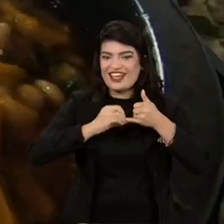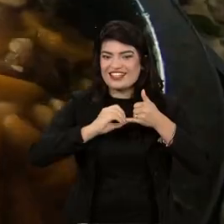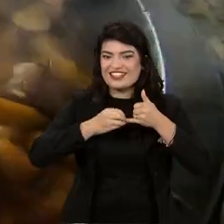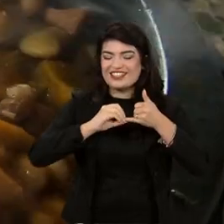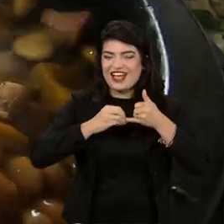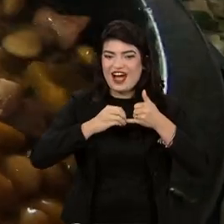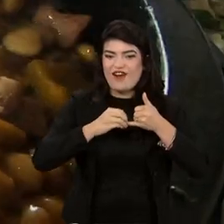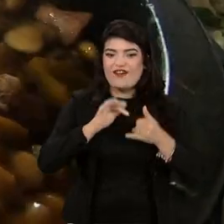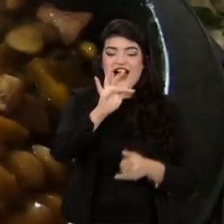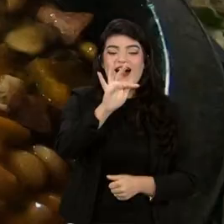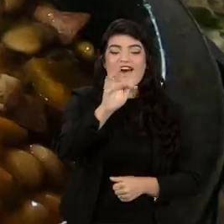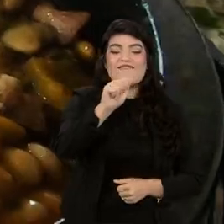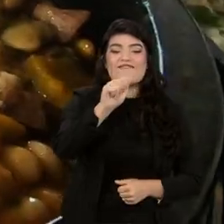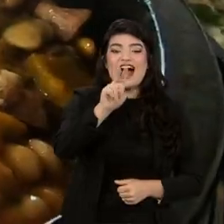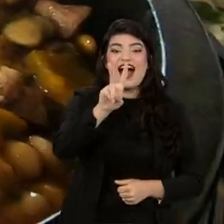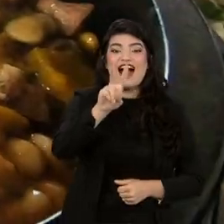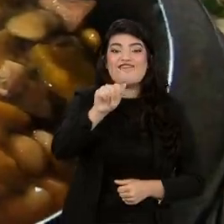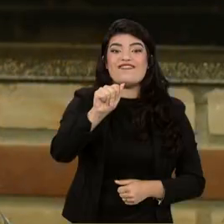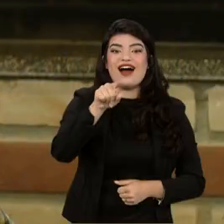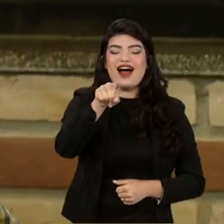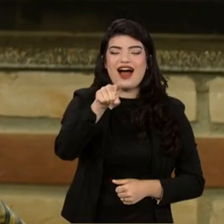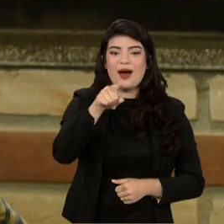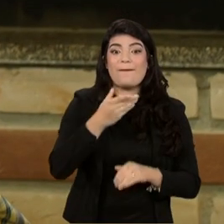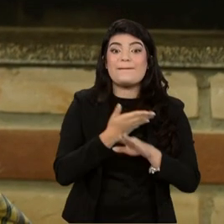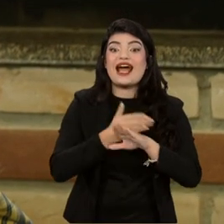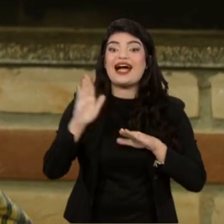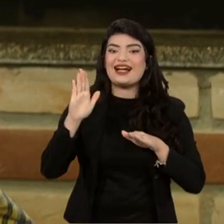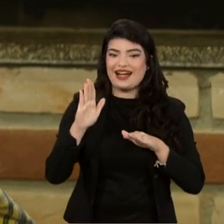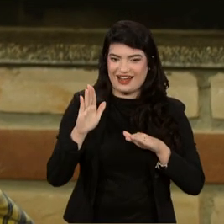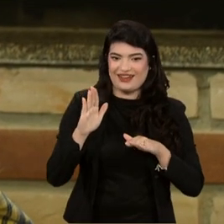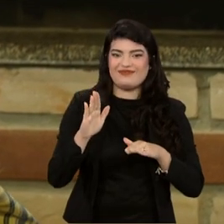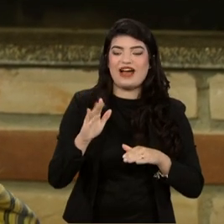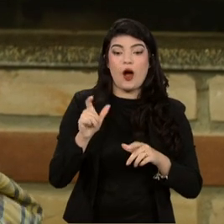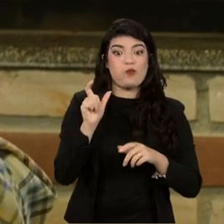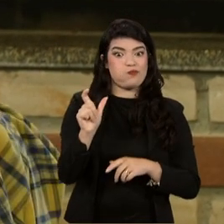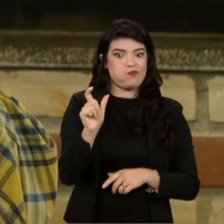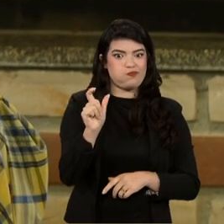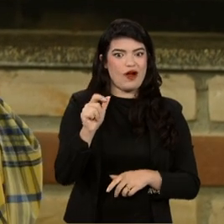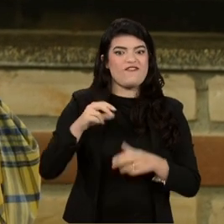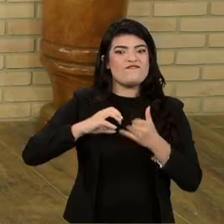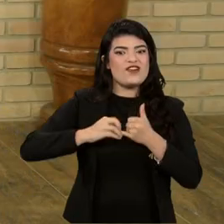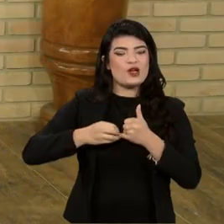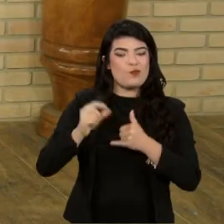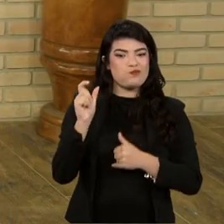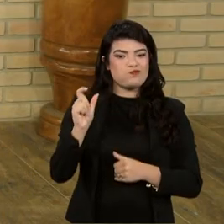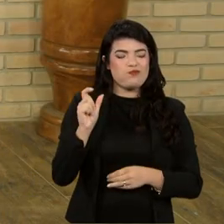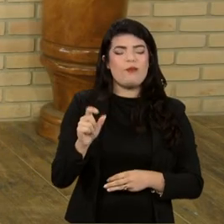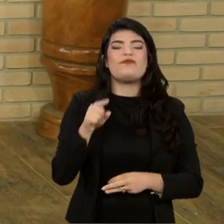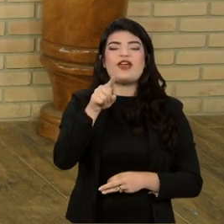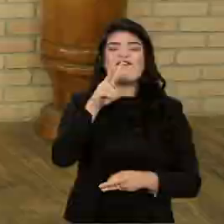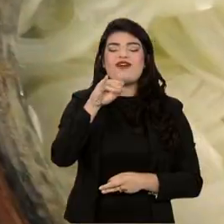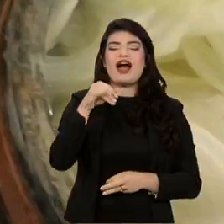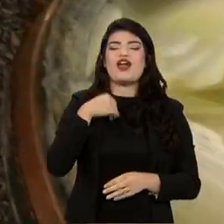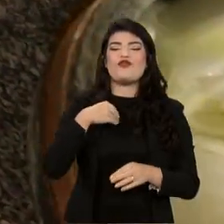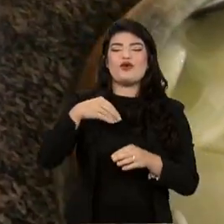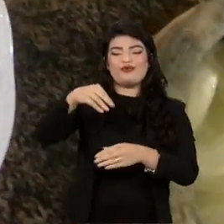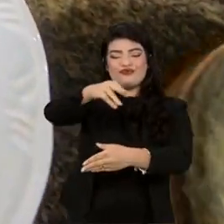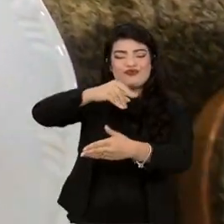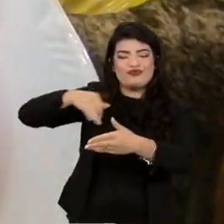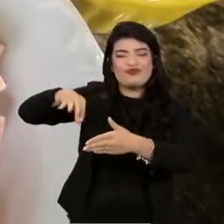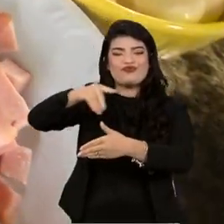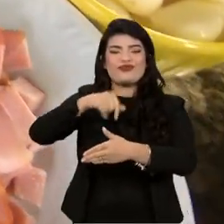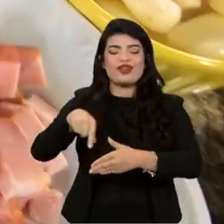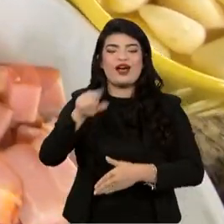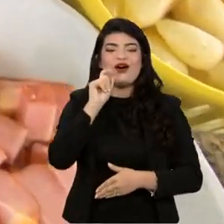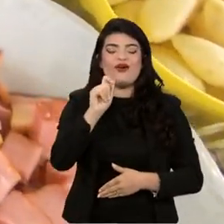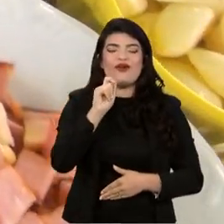feijãozão branco. A fava branca, né? É, a fava branca grandona. Nossa. Eu vou colocar nela daqui a pouco também